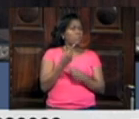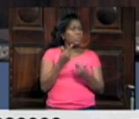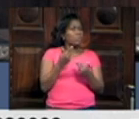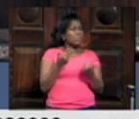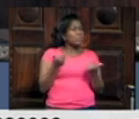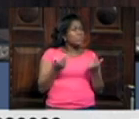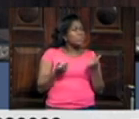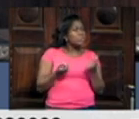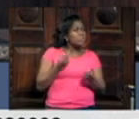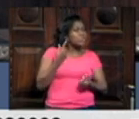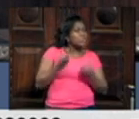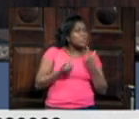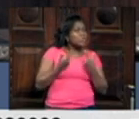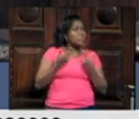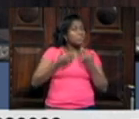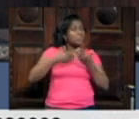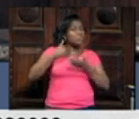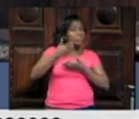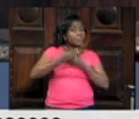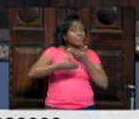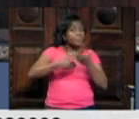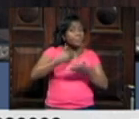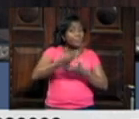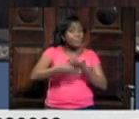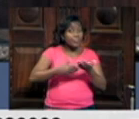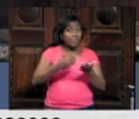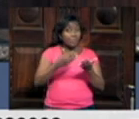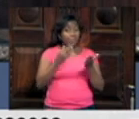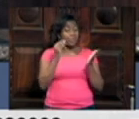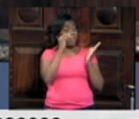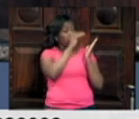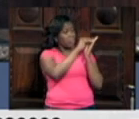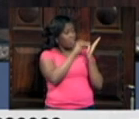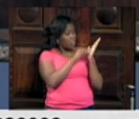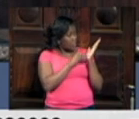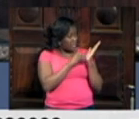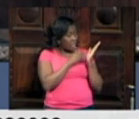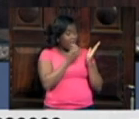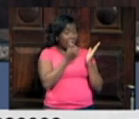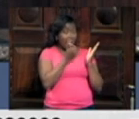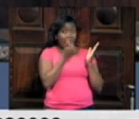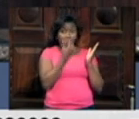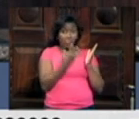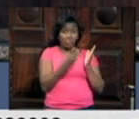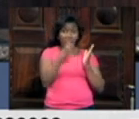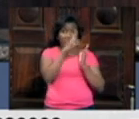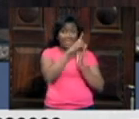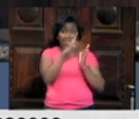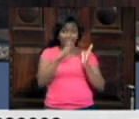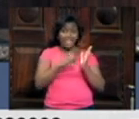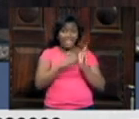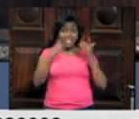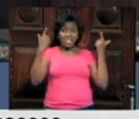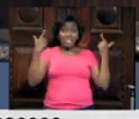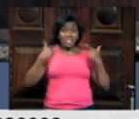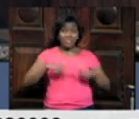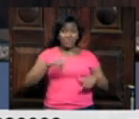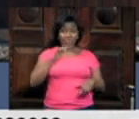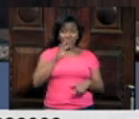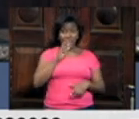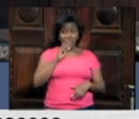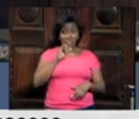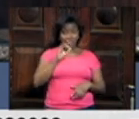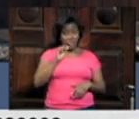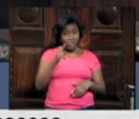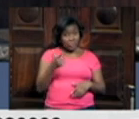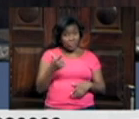quando nós passamos a ter a publicação de 14 decretos de isenção fiscal. E aí, senhora